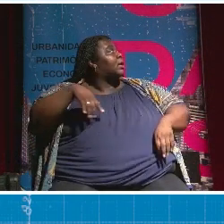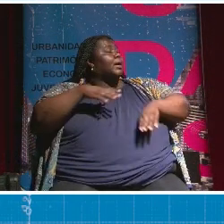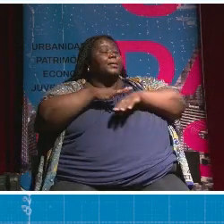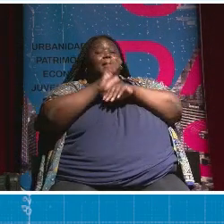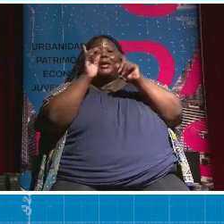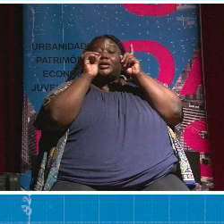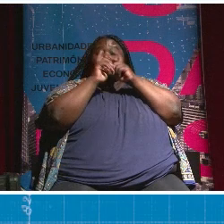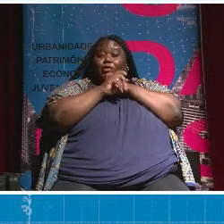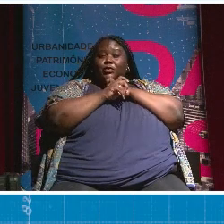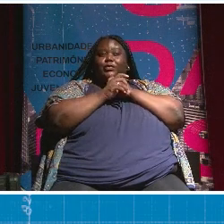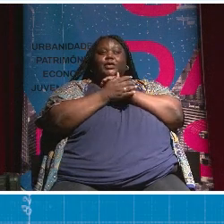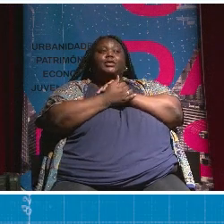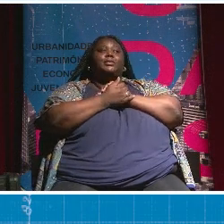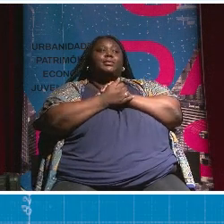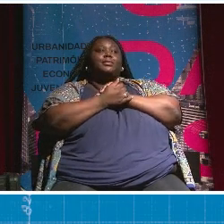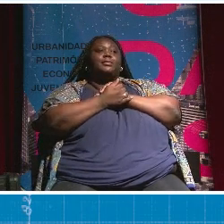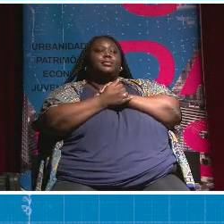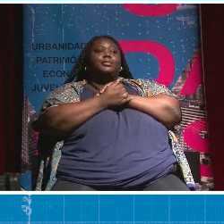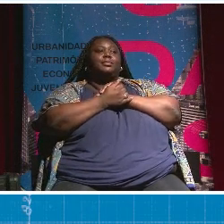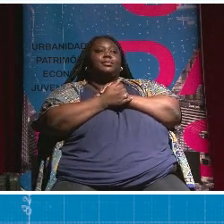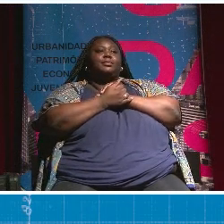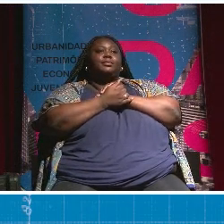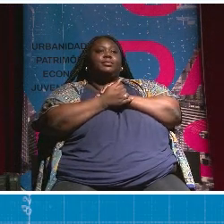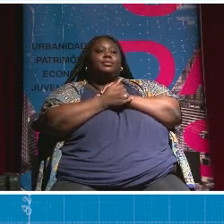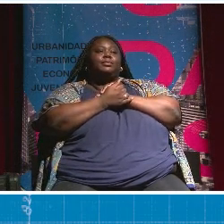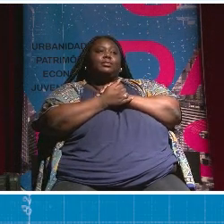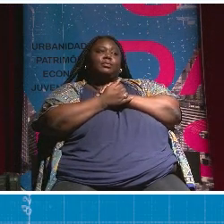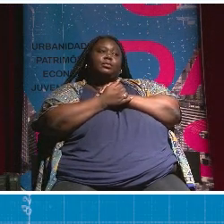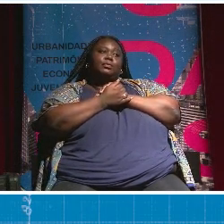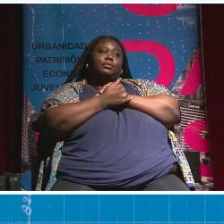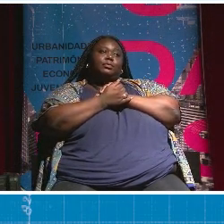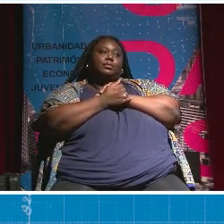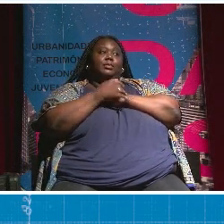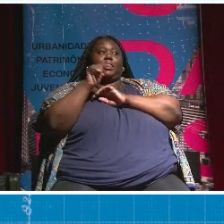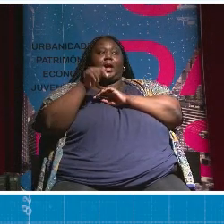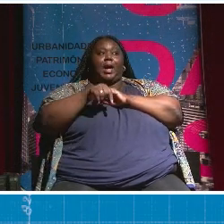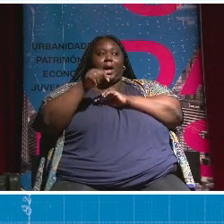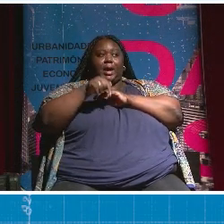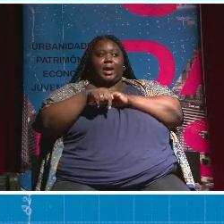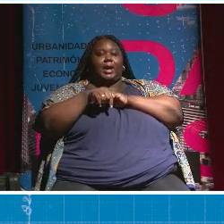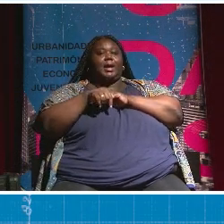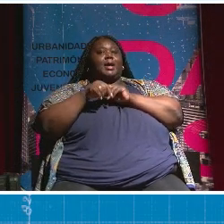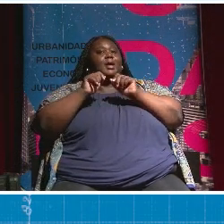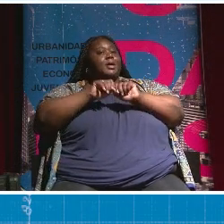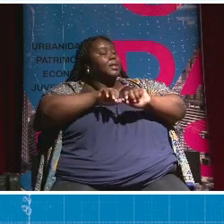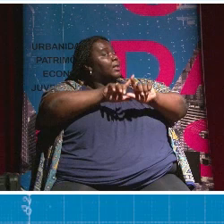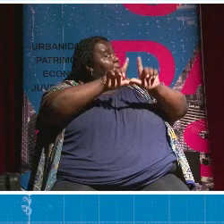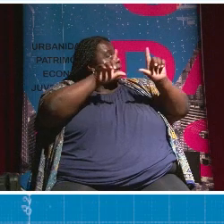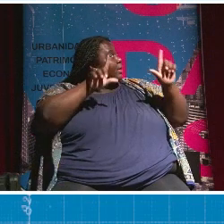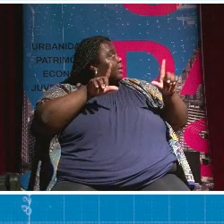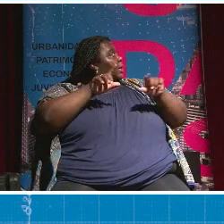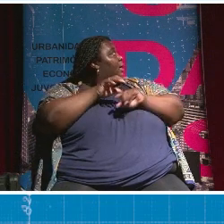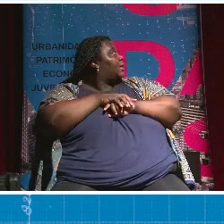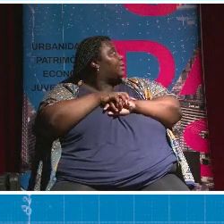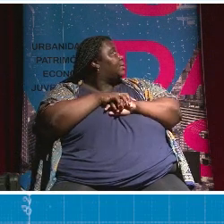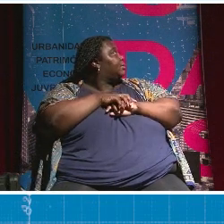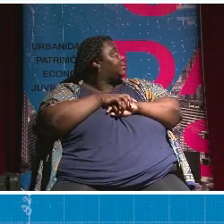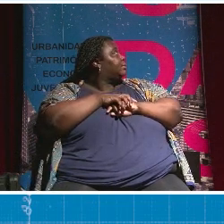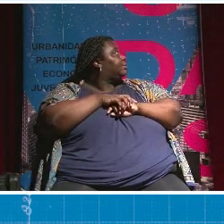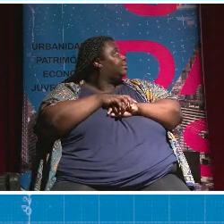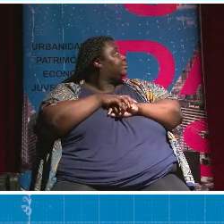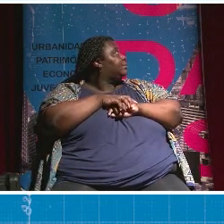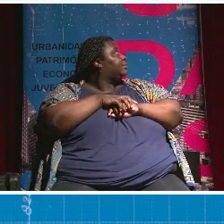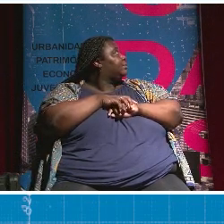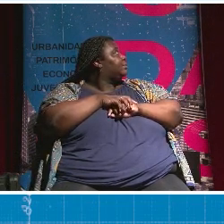demandam multi, inter e transdisciplinaridade. Aqui nessa tela que vocês estão